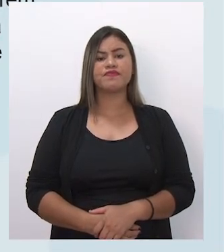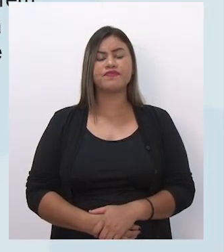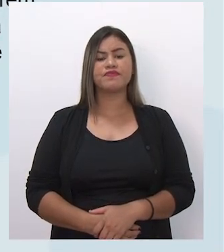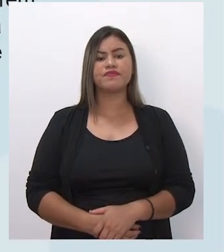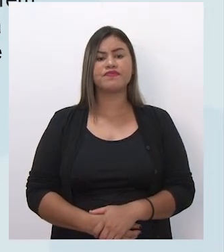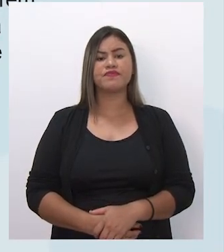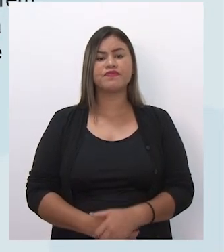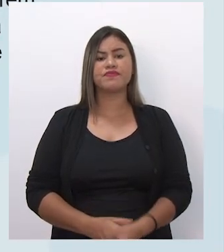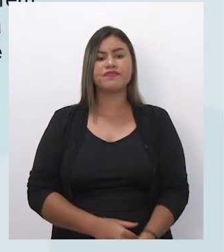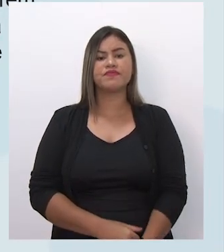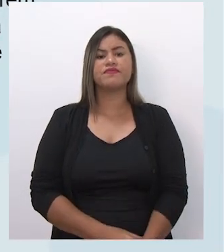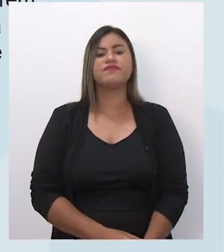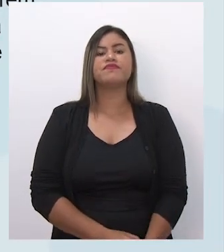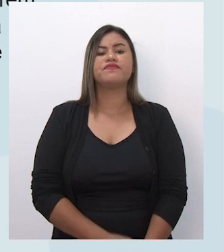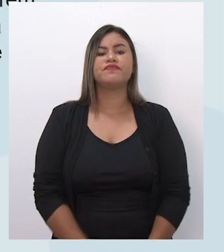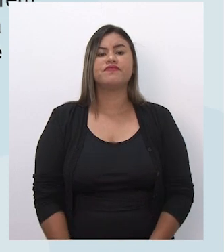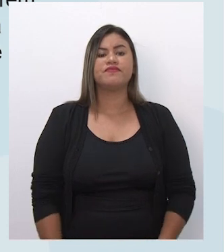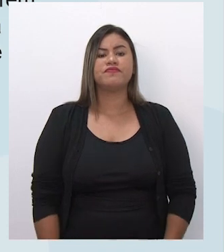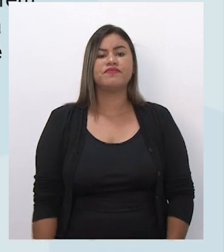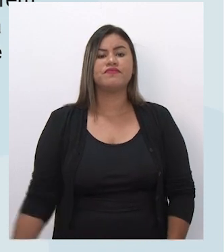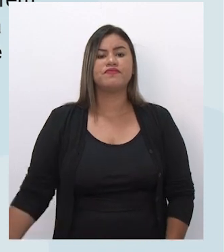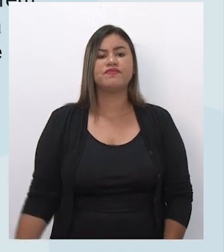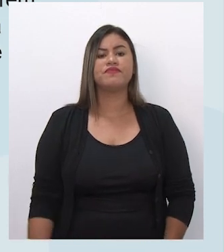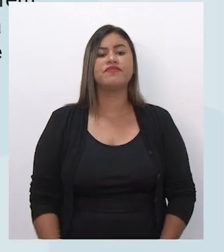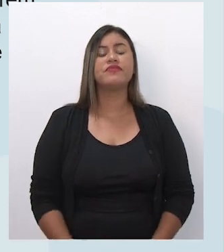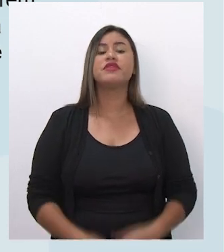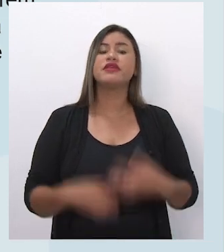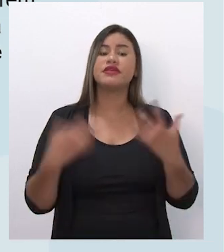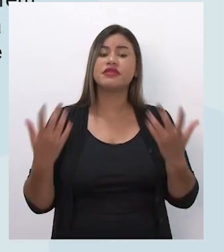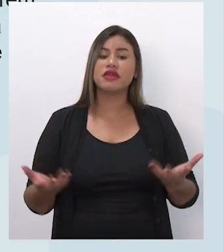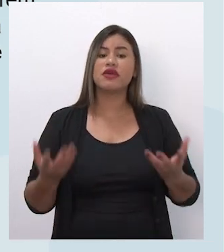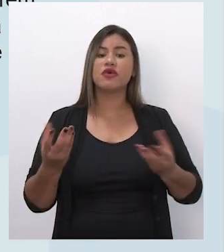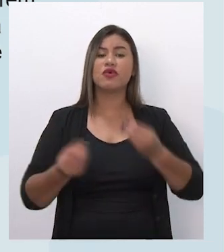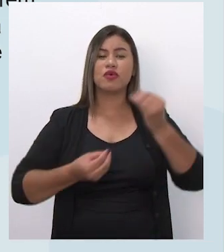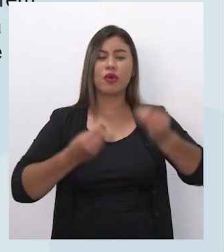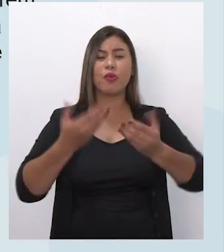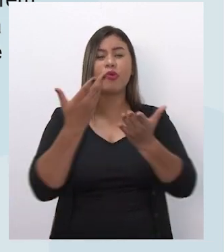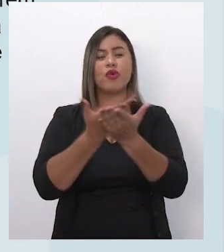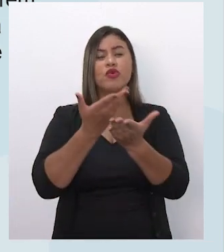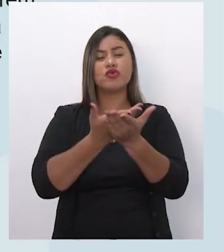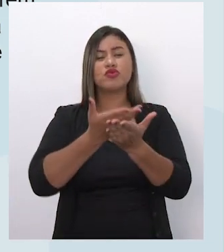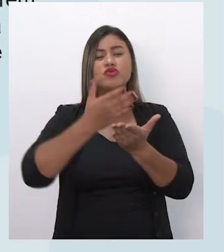Então, aí é o seguinte, é imprescindível que os estudantes sejam